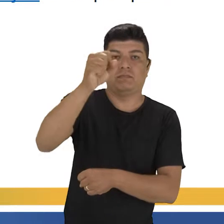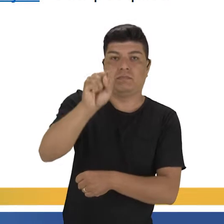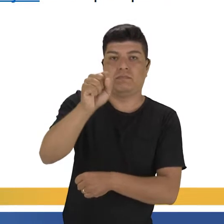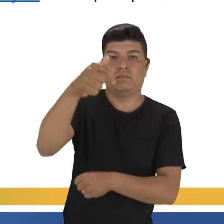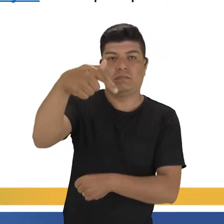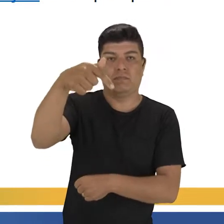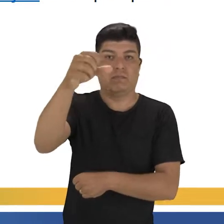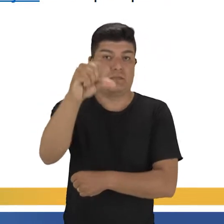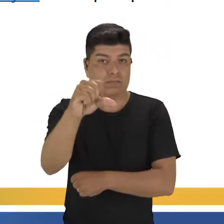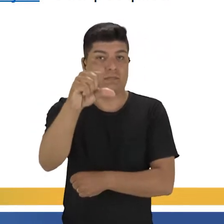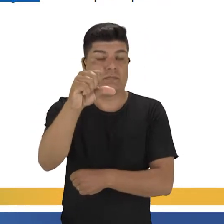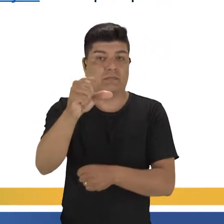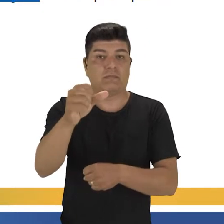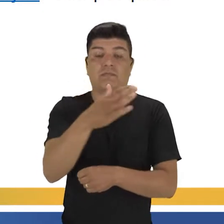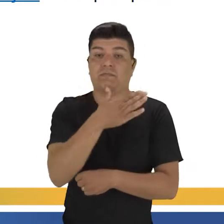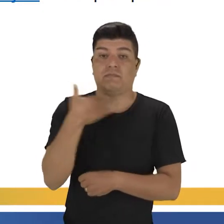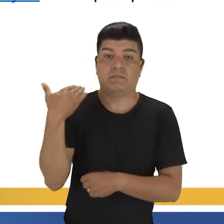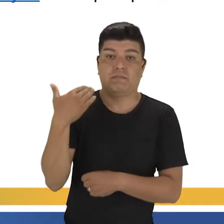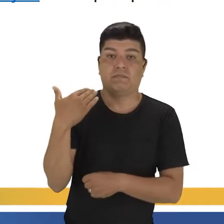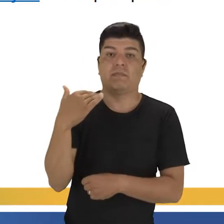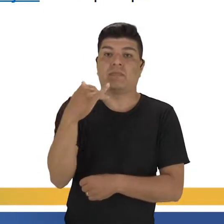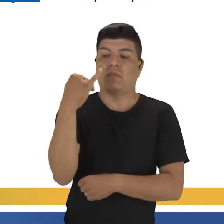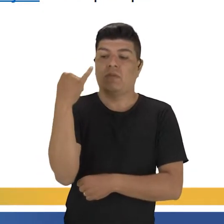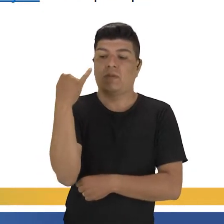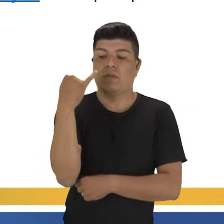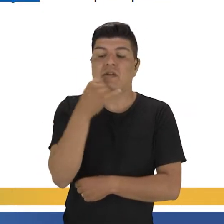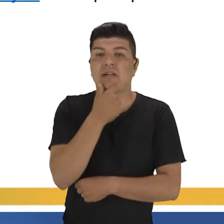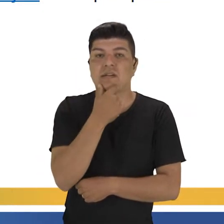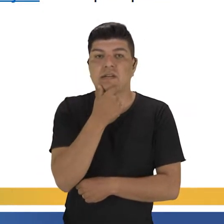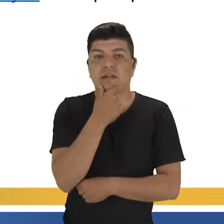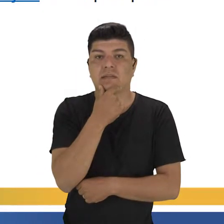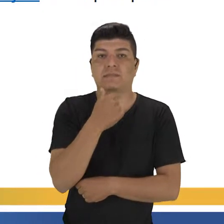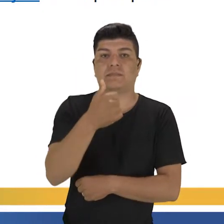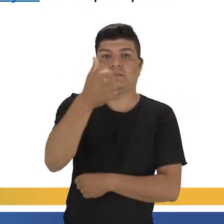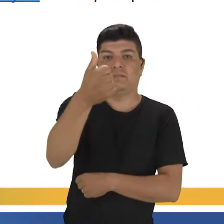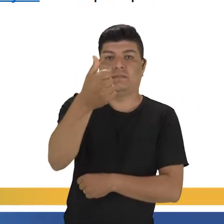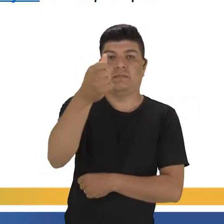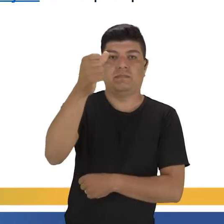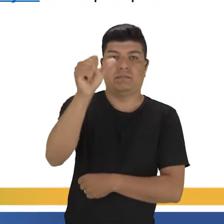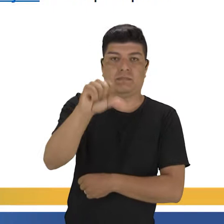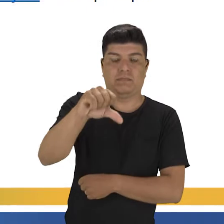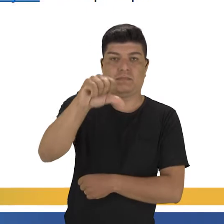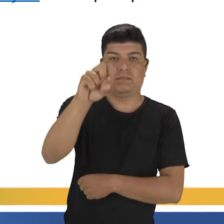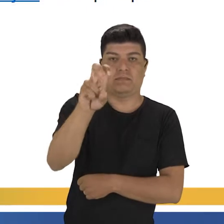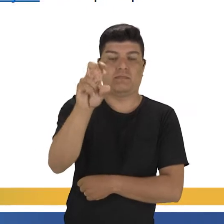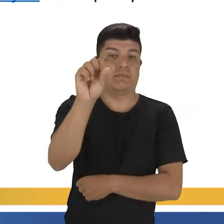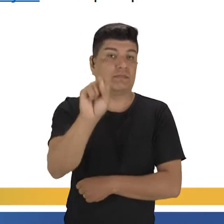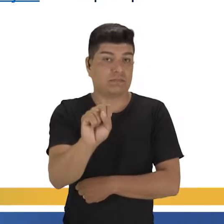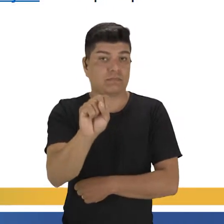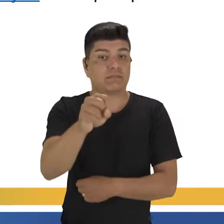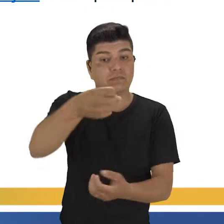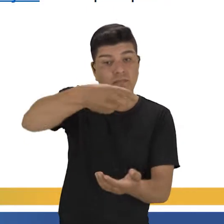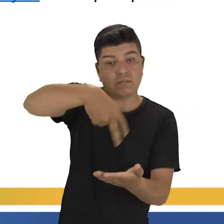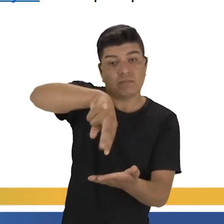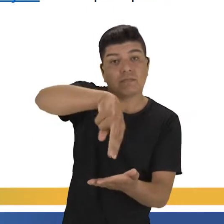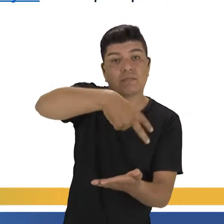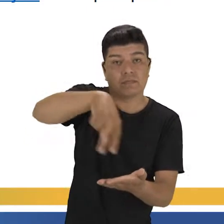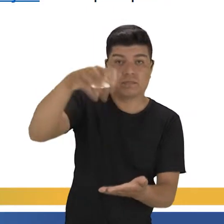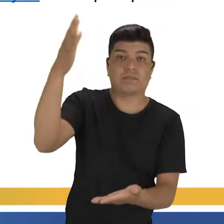1879 e morreu na Inglaterra dia 1º de julho de 1958. Ele foi um